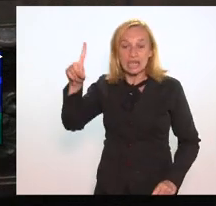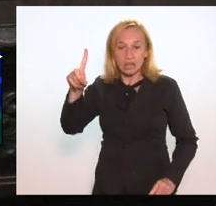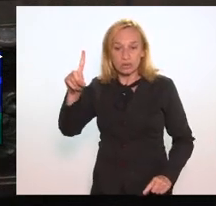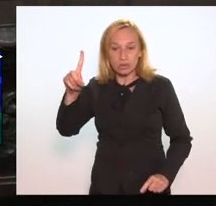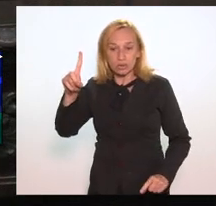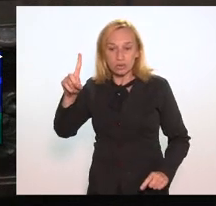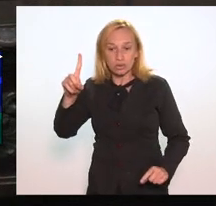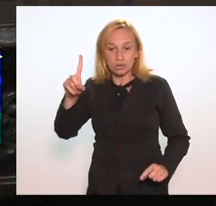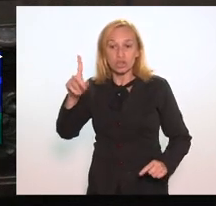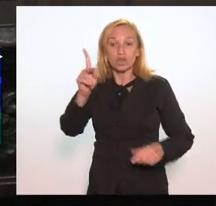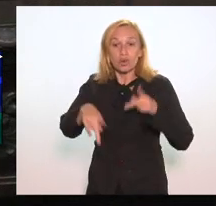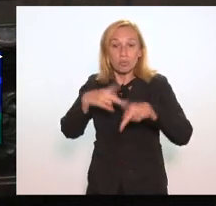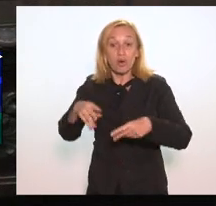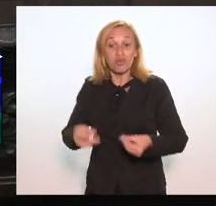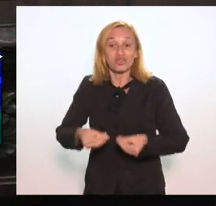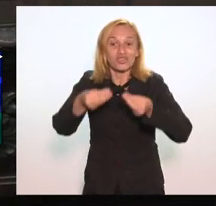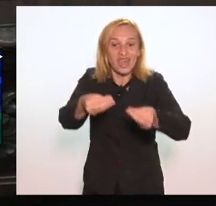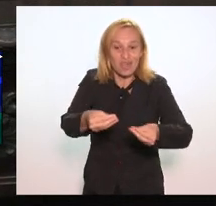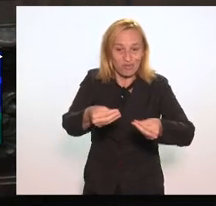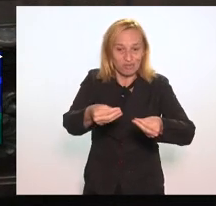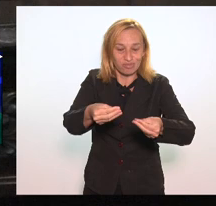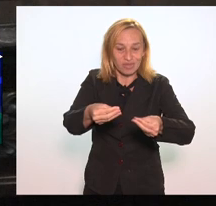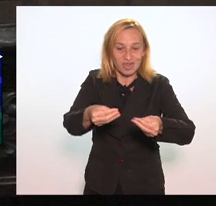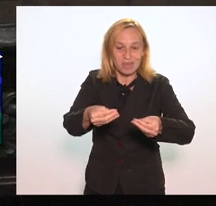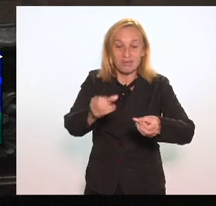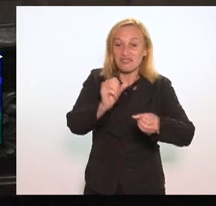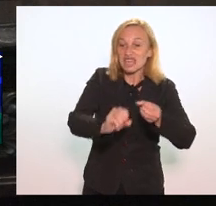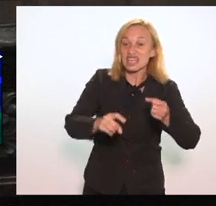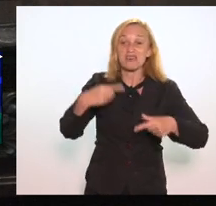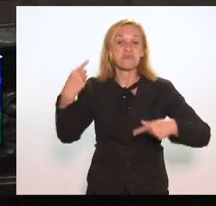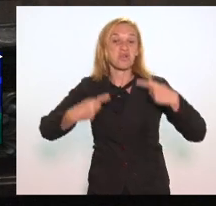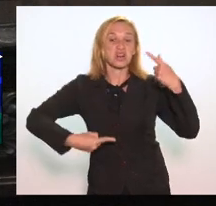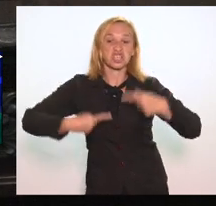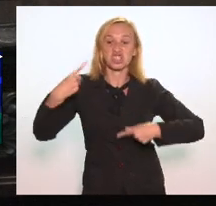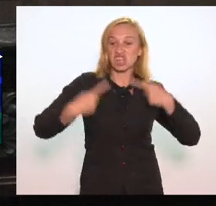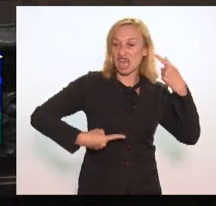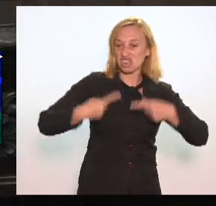povo lhe deu para fazer politicagem e